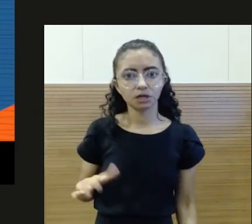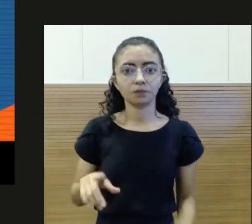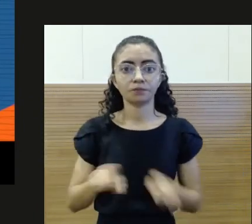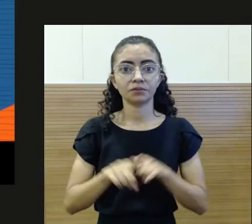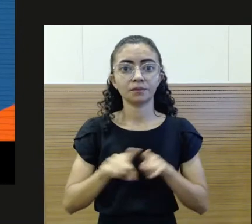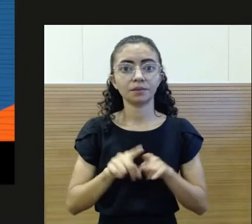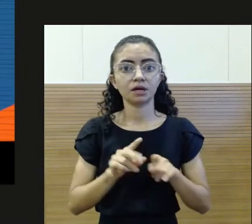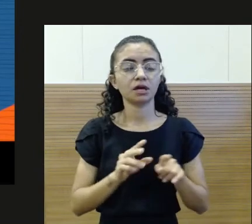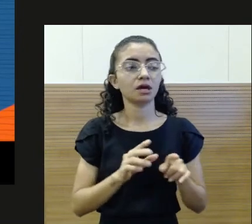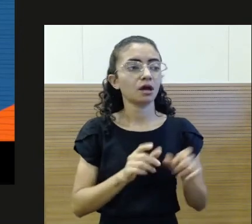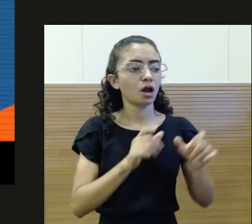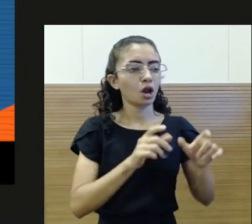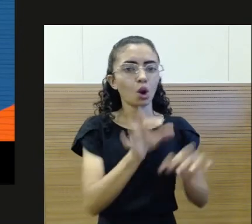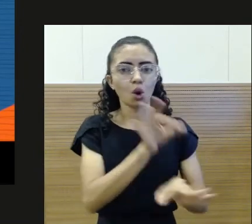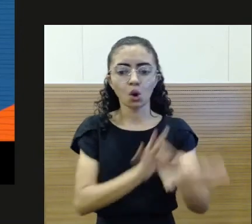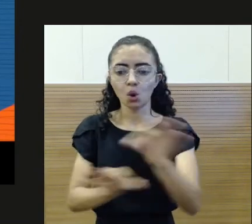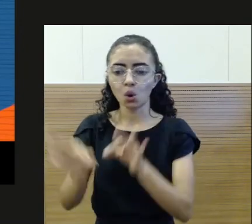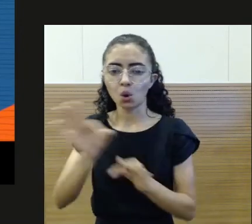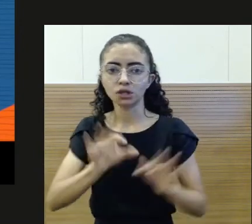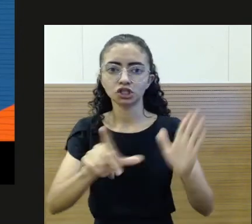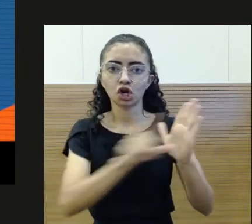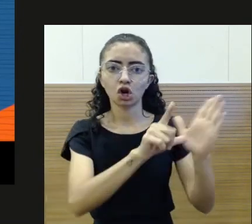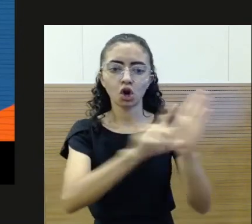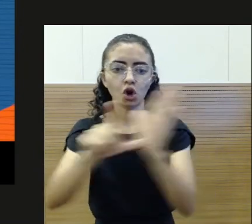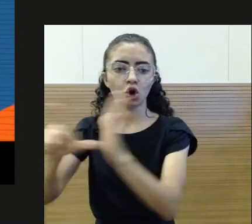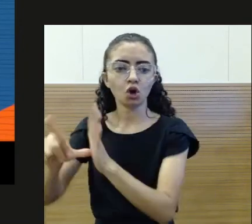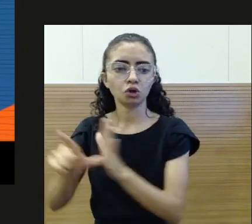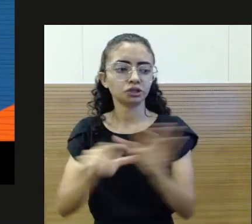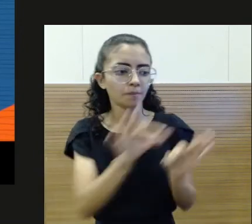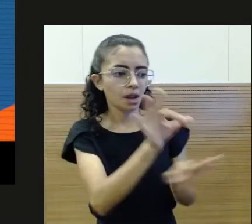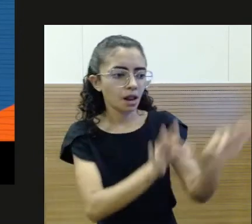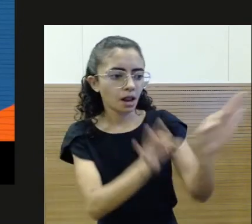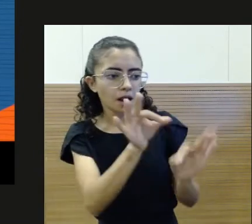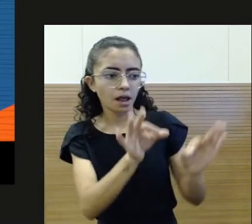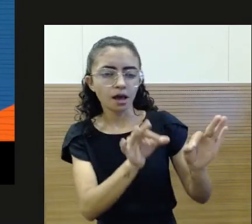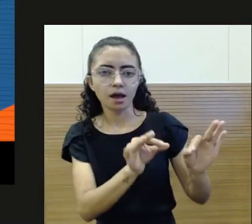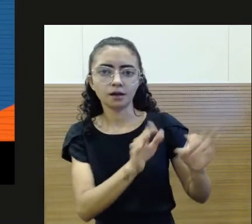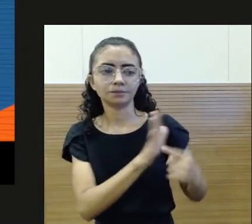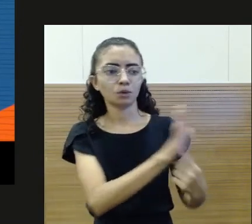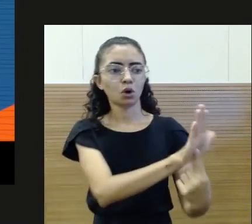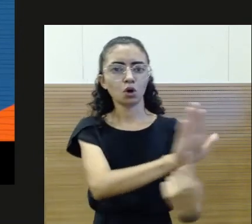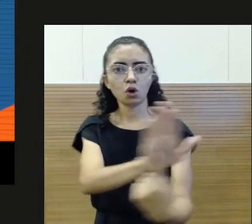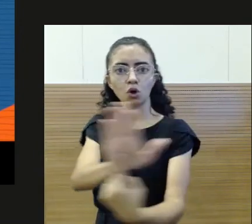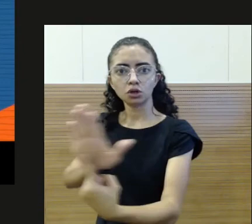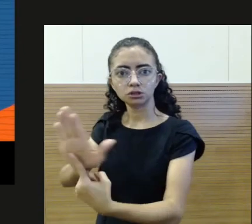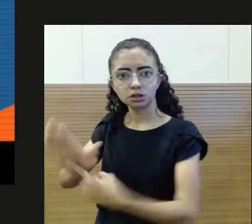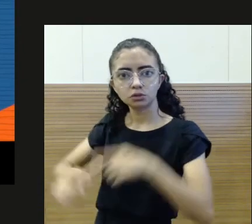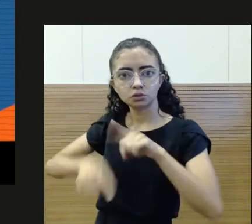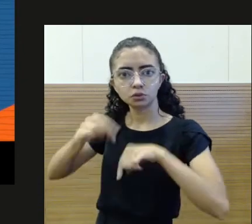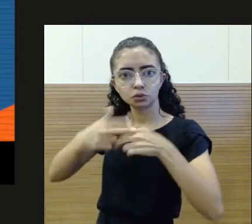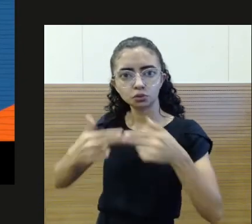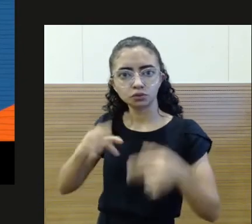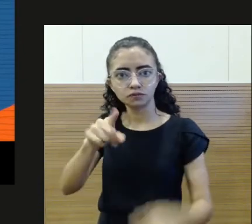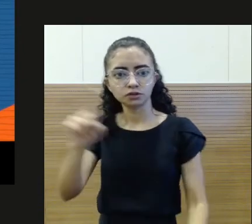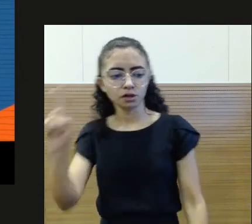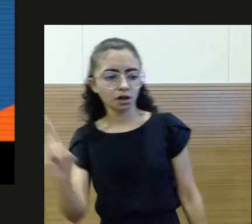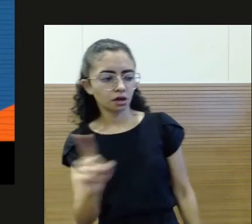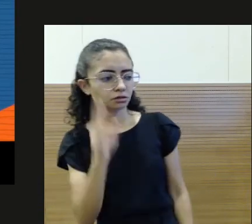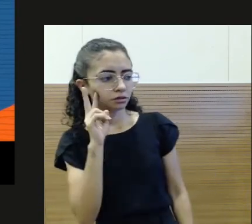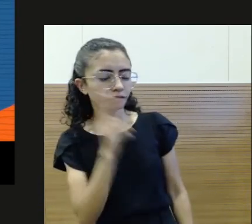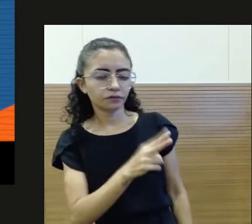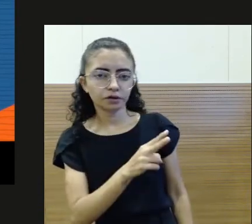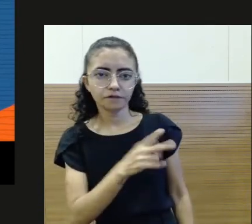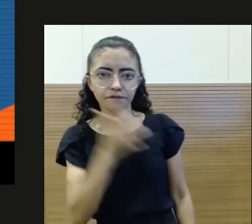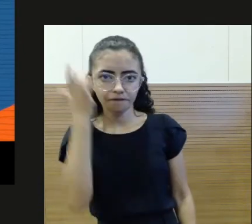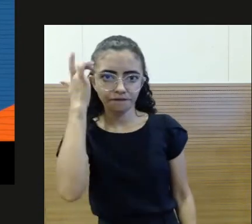nos ambientes, né? Então, você encontrar esses produtos quase que onipresentes em todo lugar que você vai, e o uso da